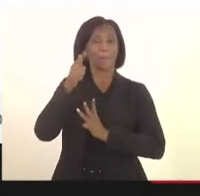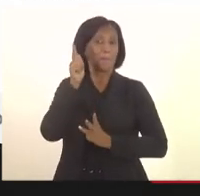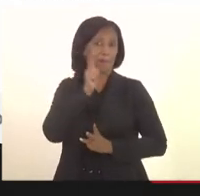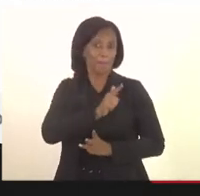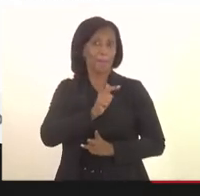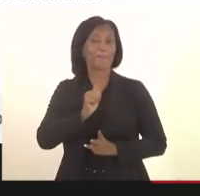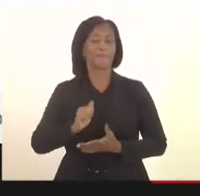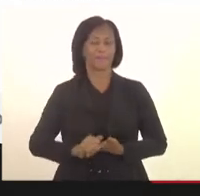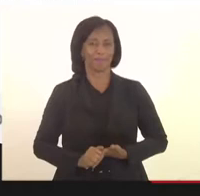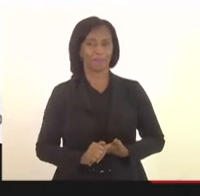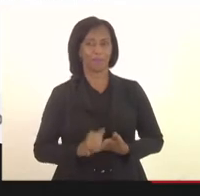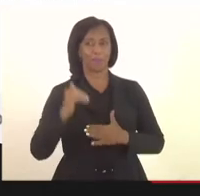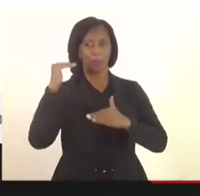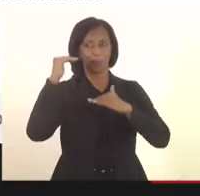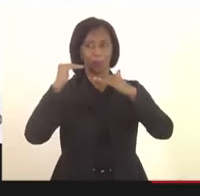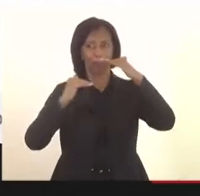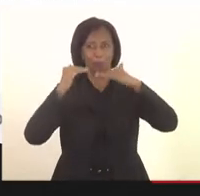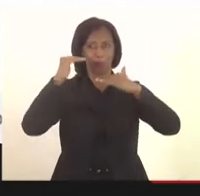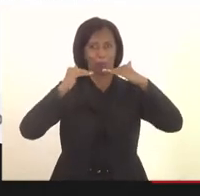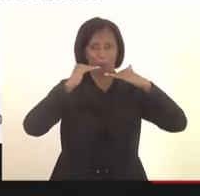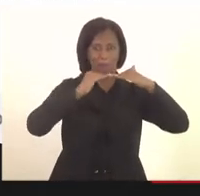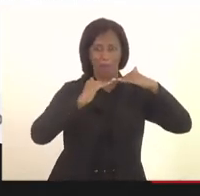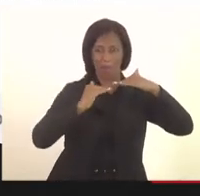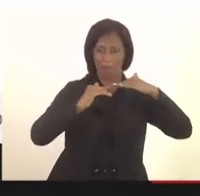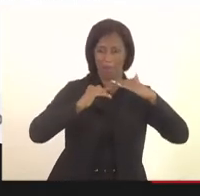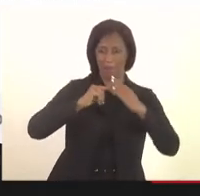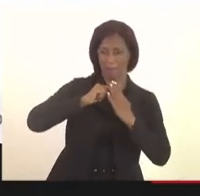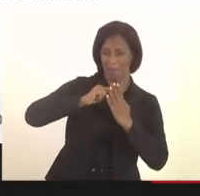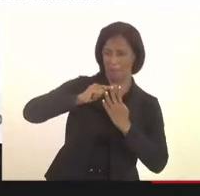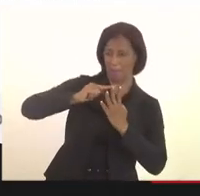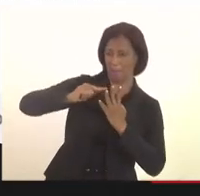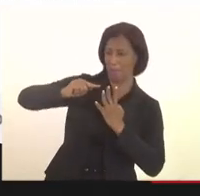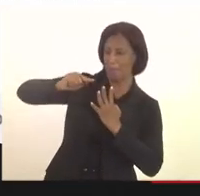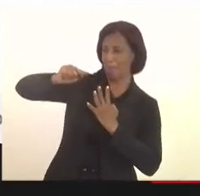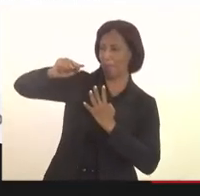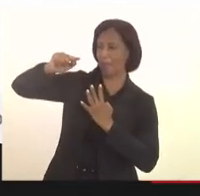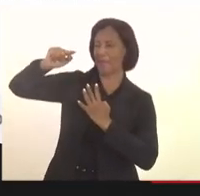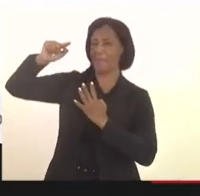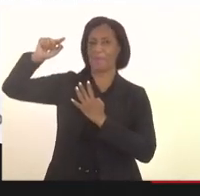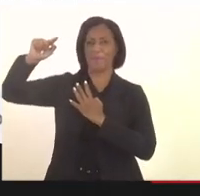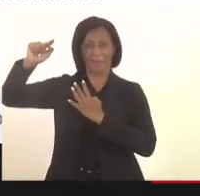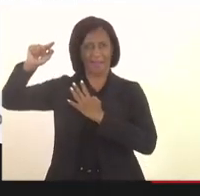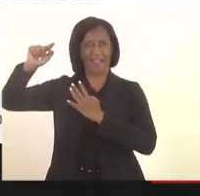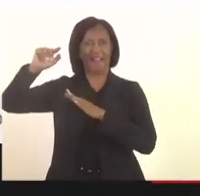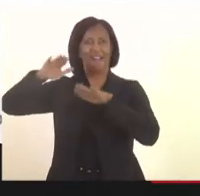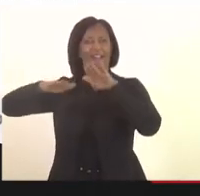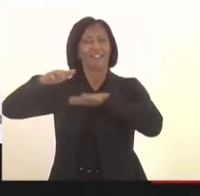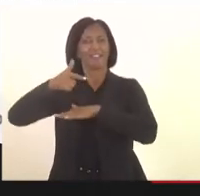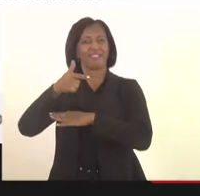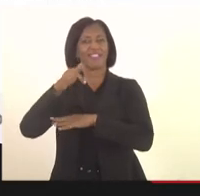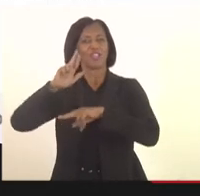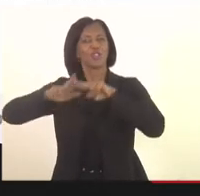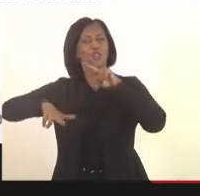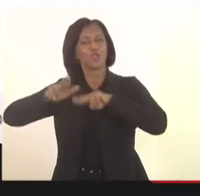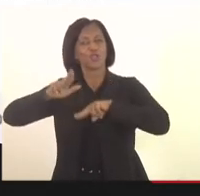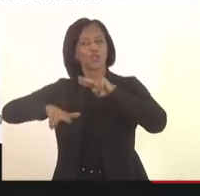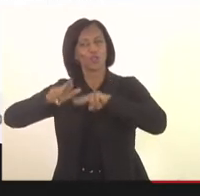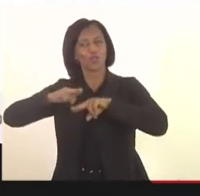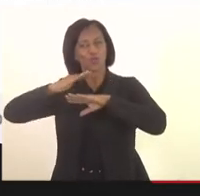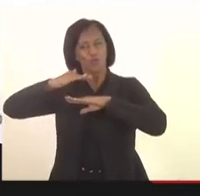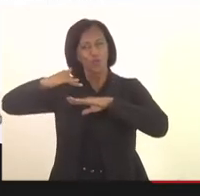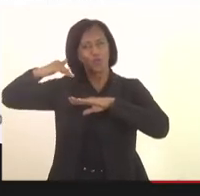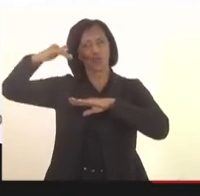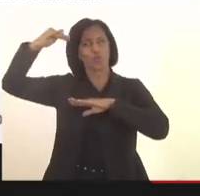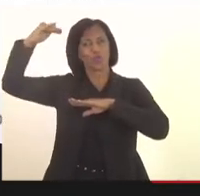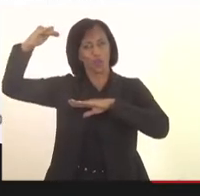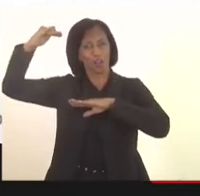estamos demonstrando aqui no gráfico no referente ao ano de 2021 baseia-se apenas nos recolhimentos até junho de 2021. Então, se